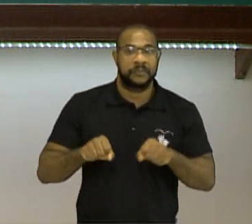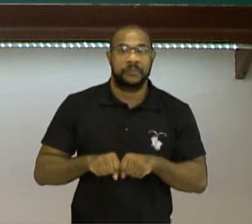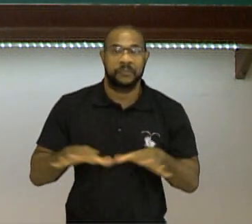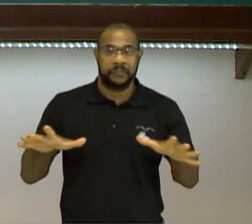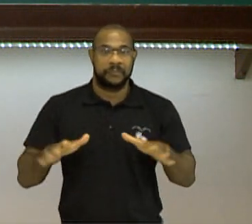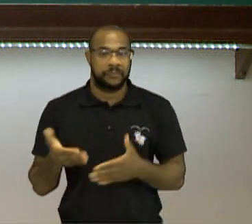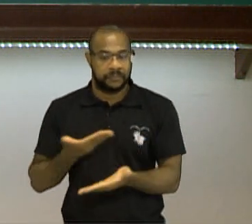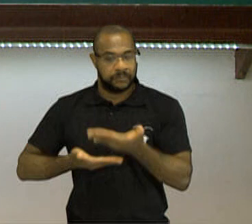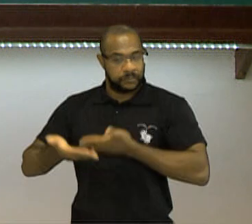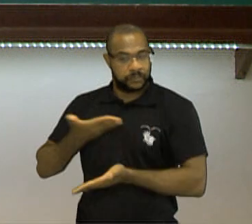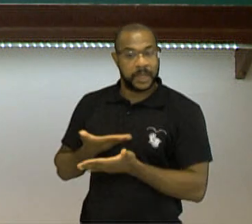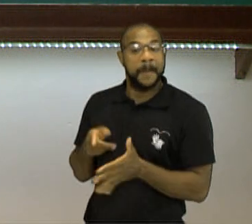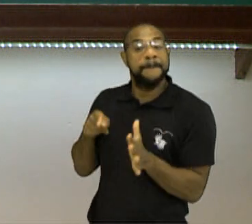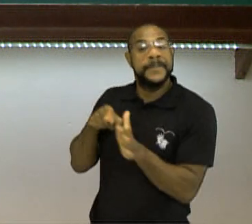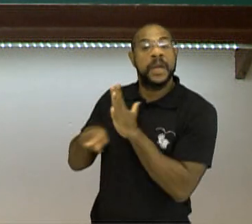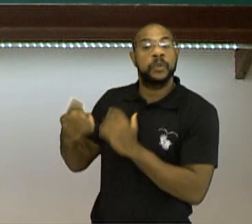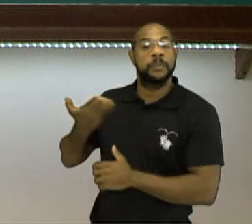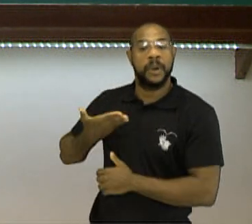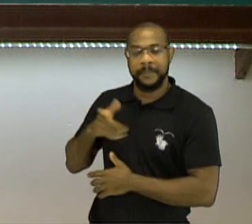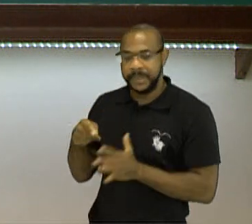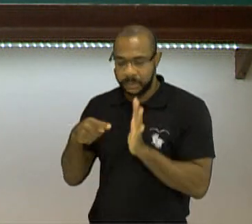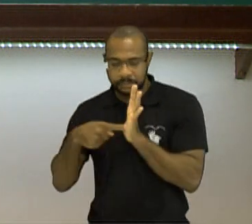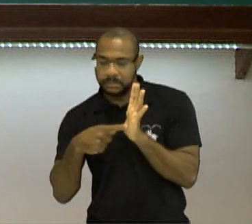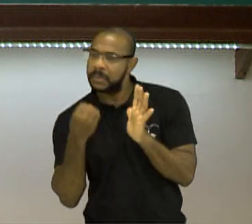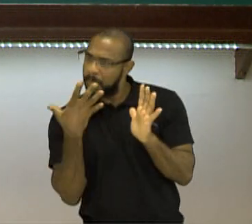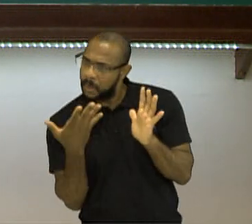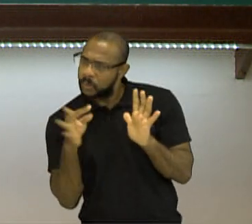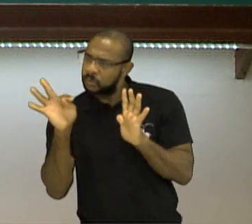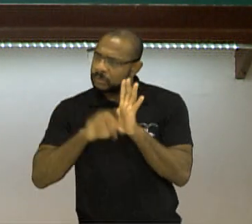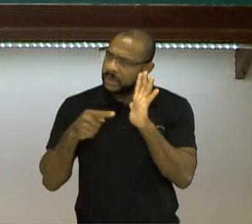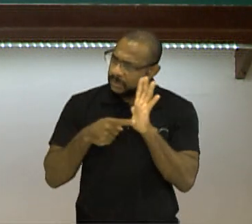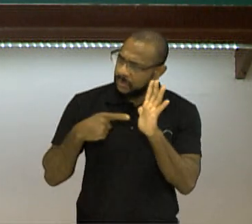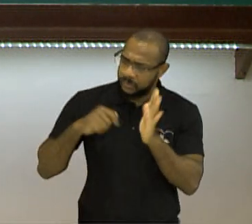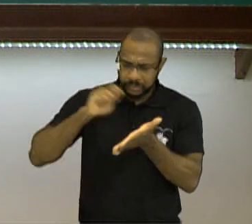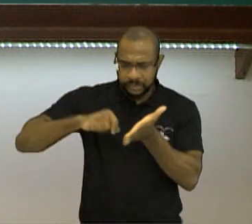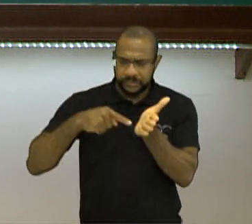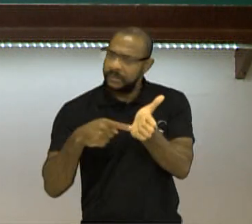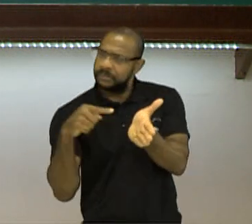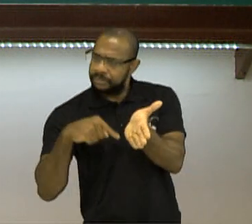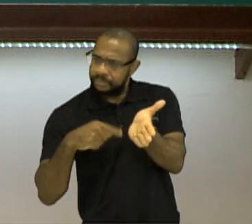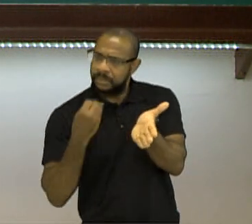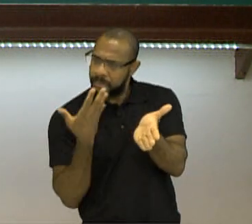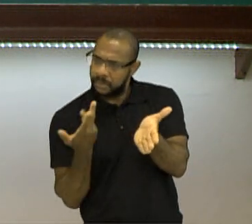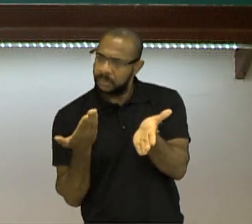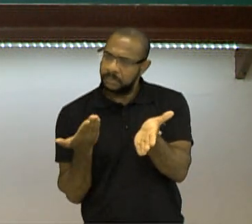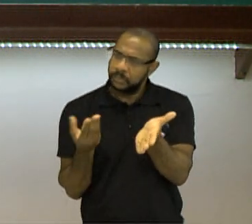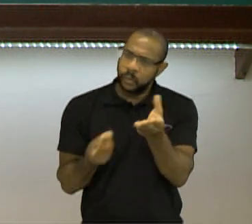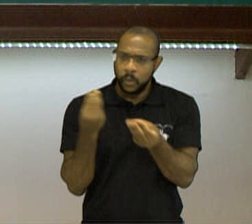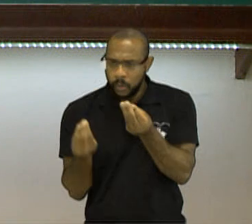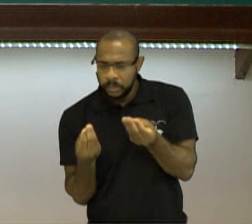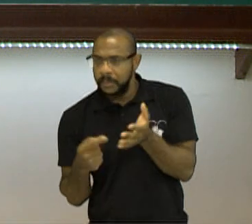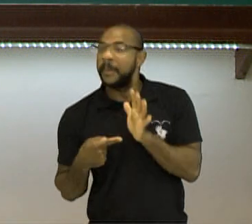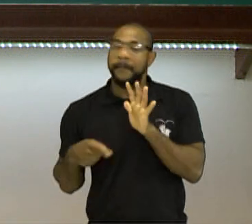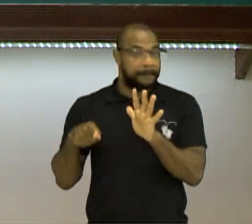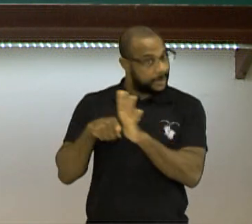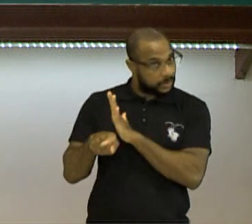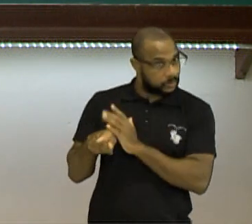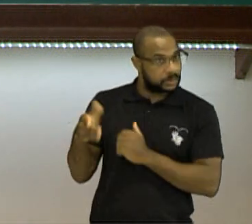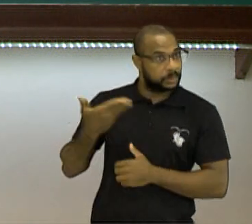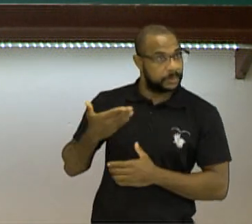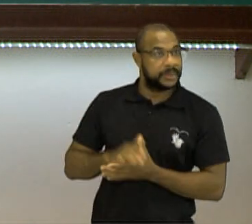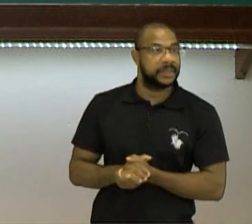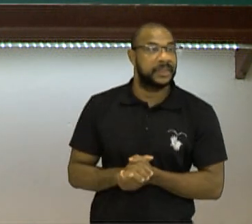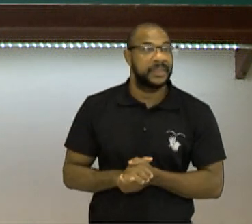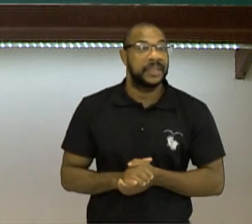com um colega e observe se o artigo de opinião parte de uma questão polêmica. Também deve-se verificar se